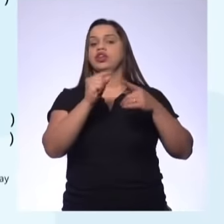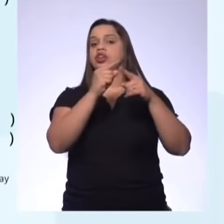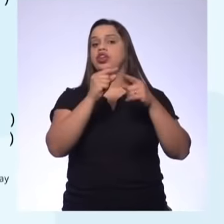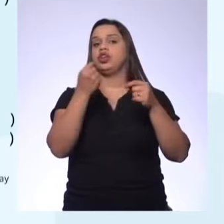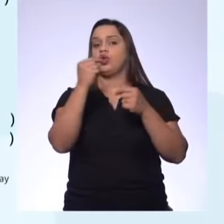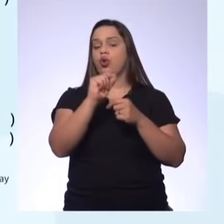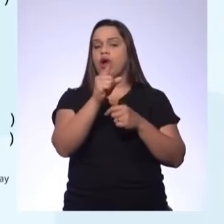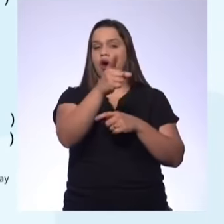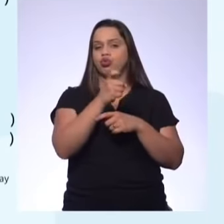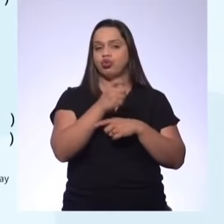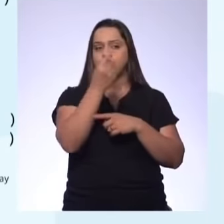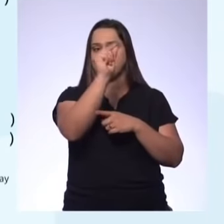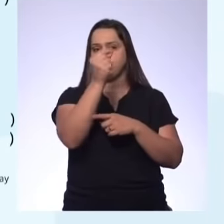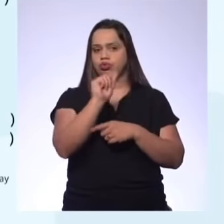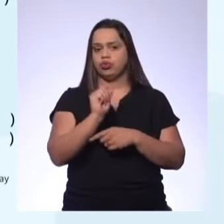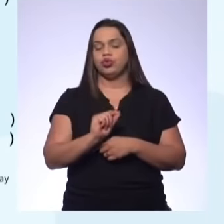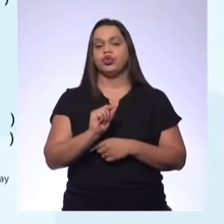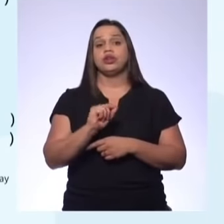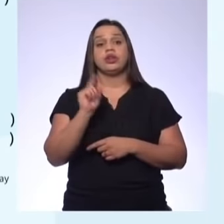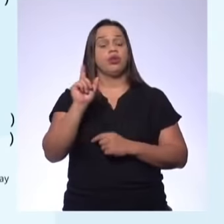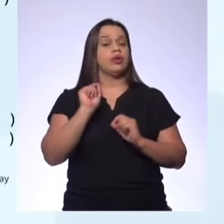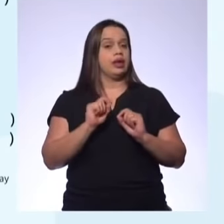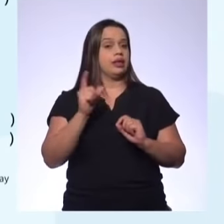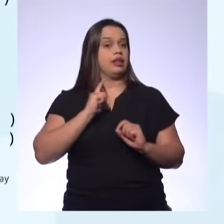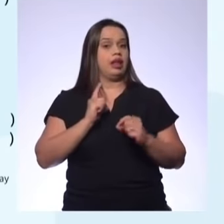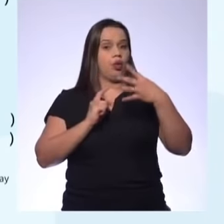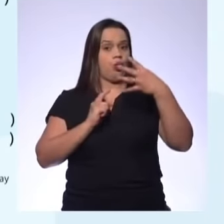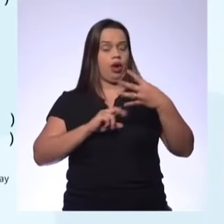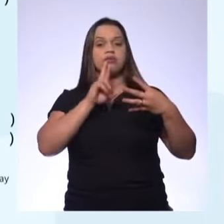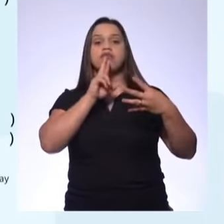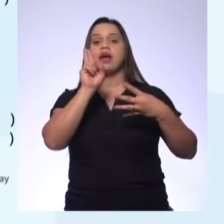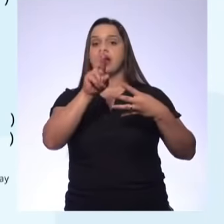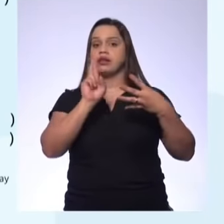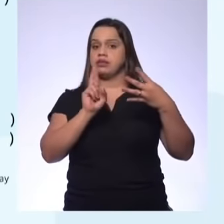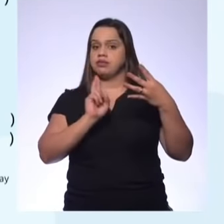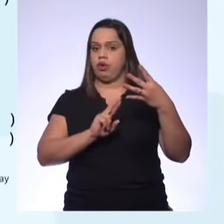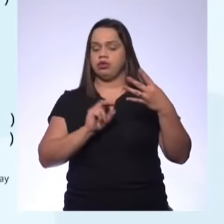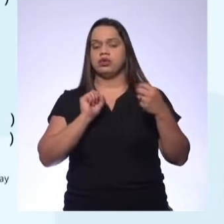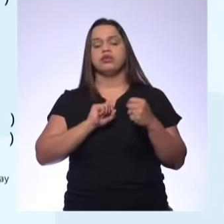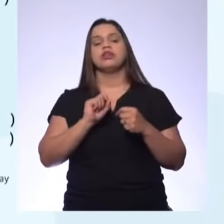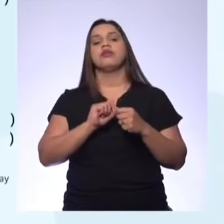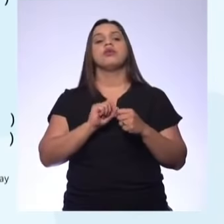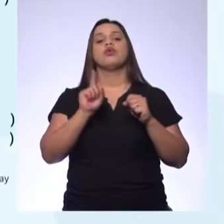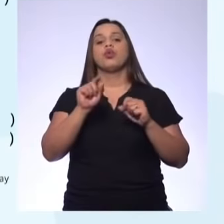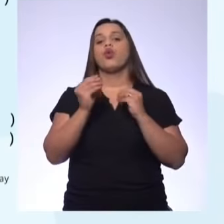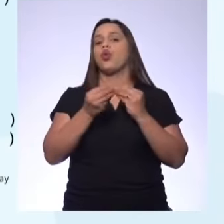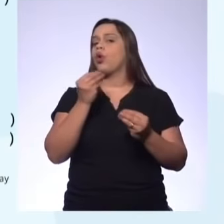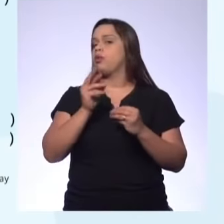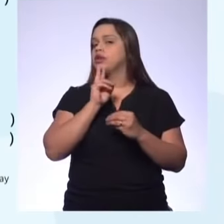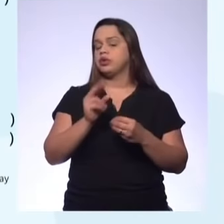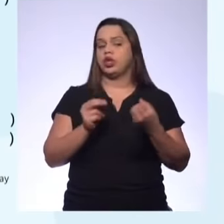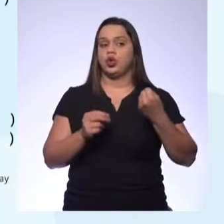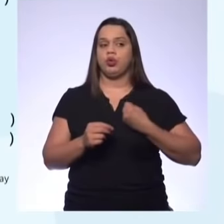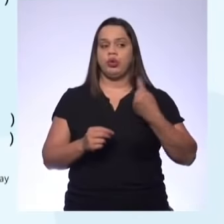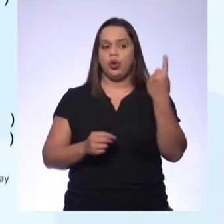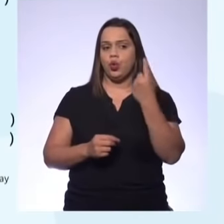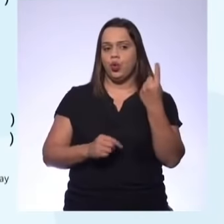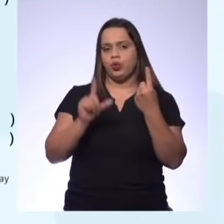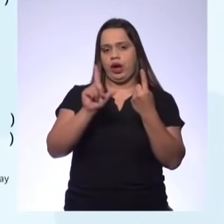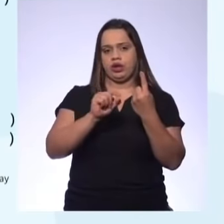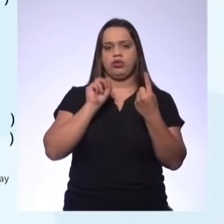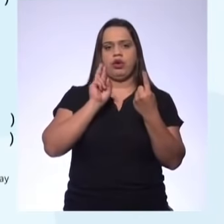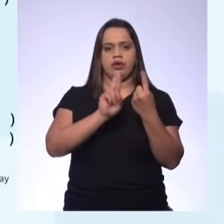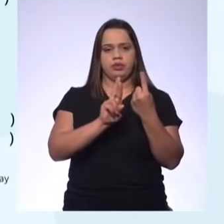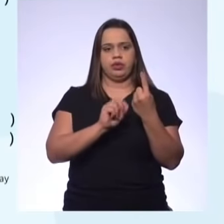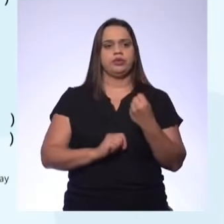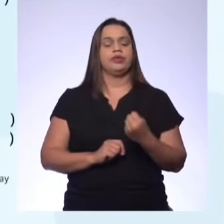X E aí são quatro interações são quatro respostas Então você coloca número um a resposta que você colocou